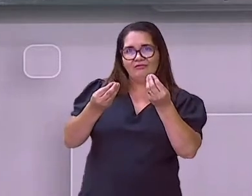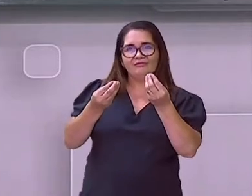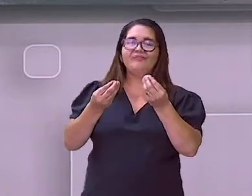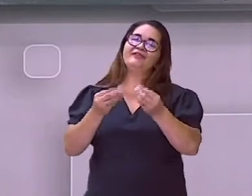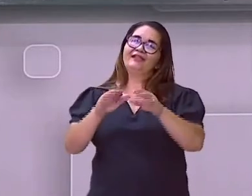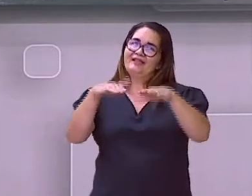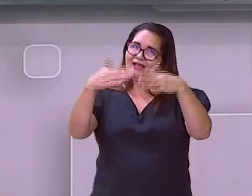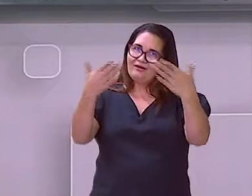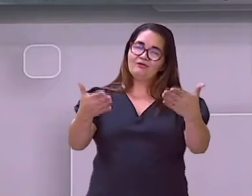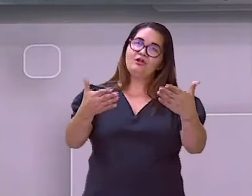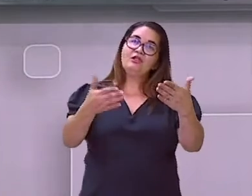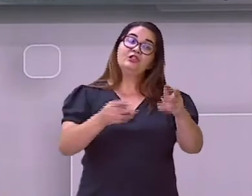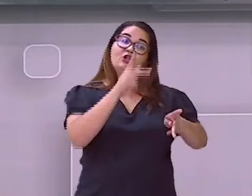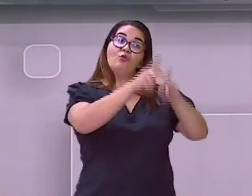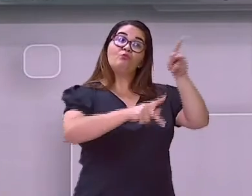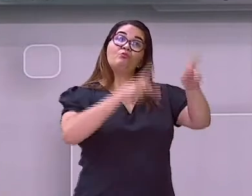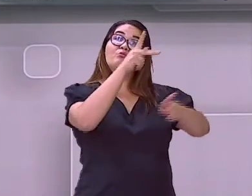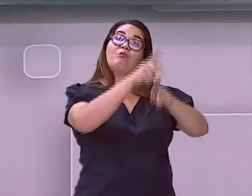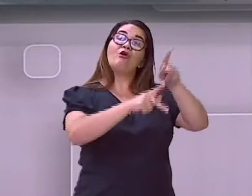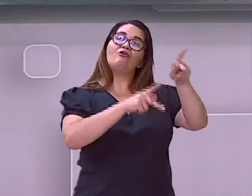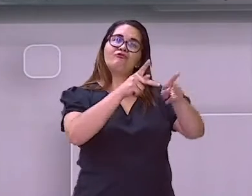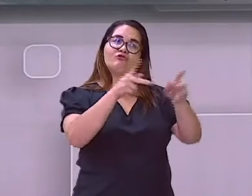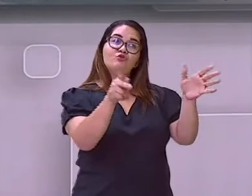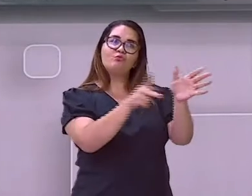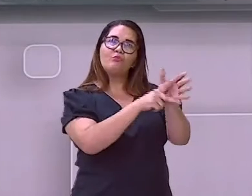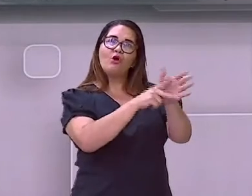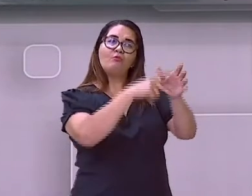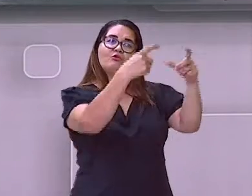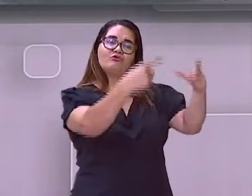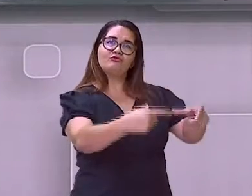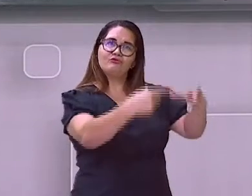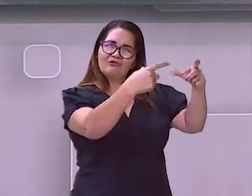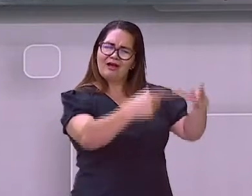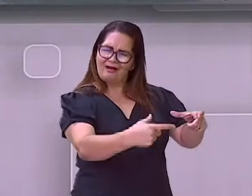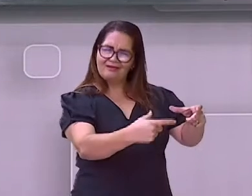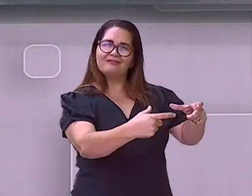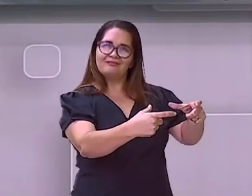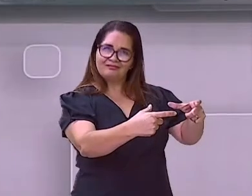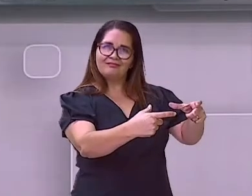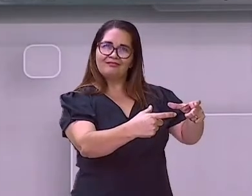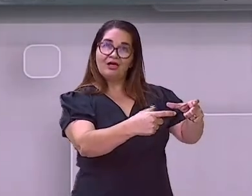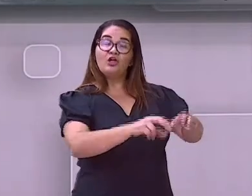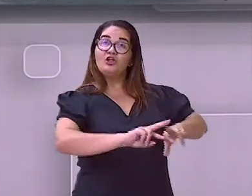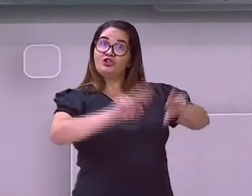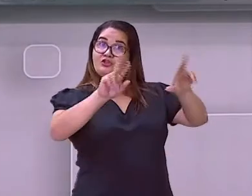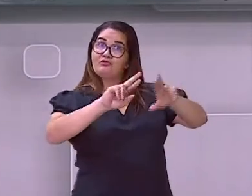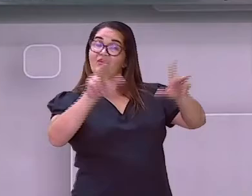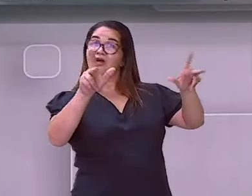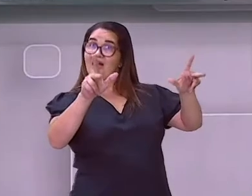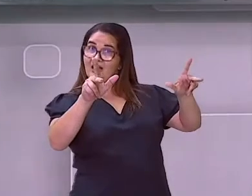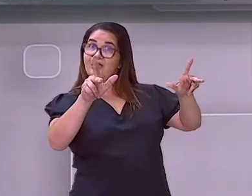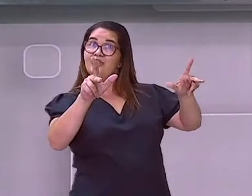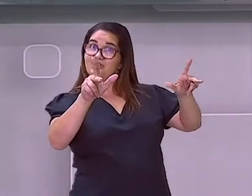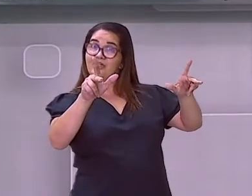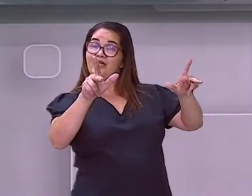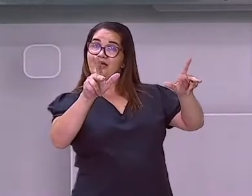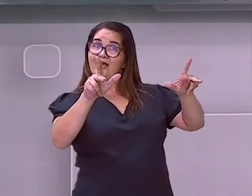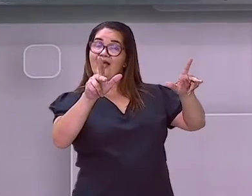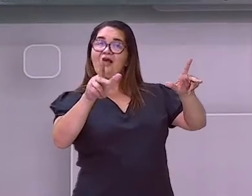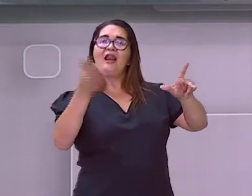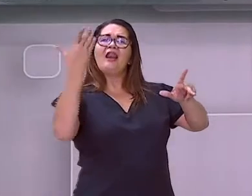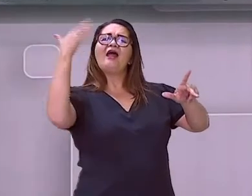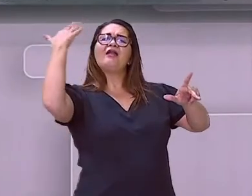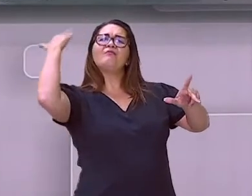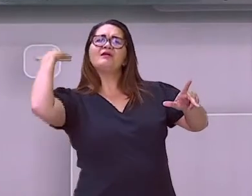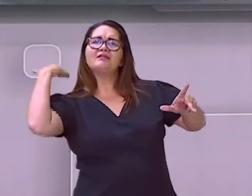você estudou no 7º ano, tá? Porque quando você estudou o